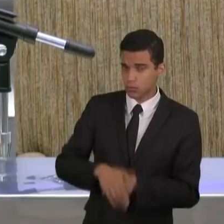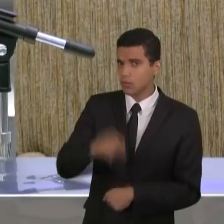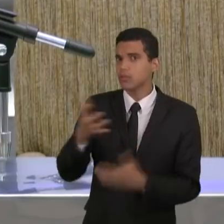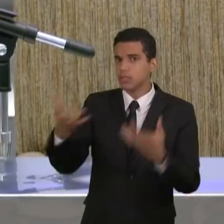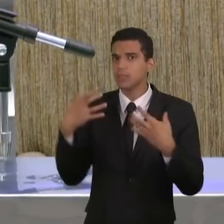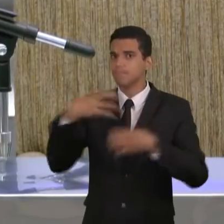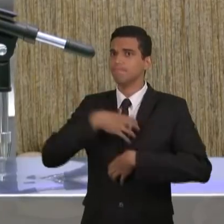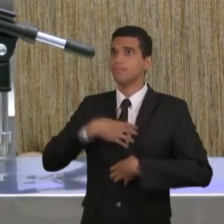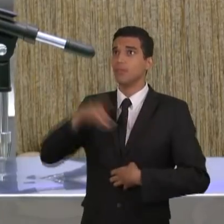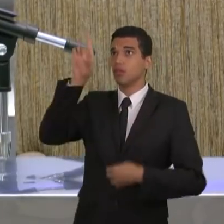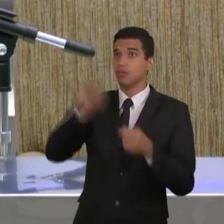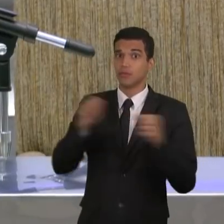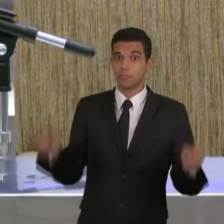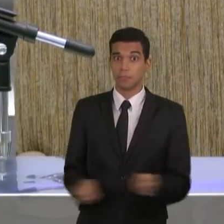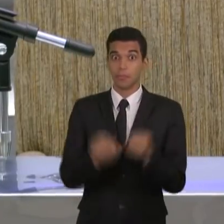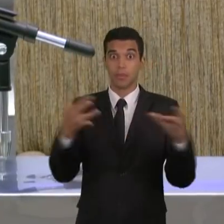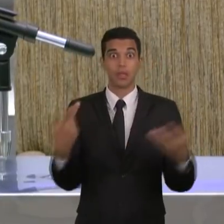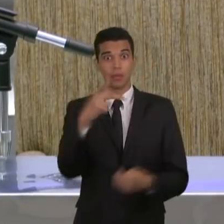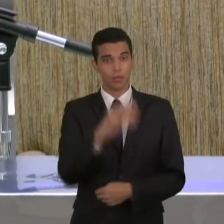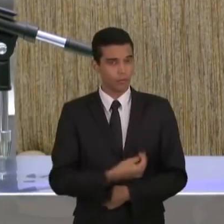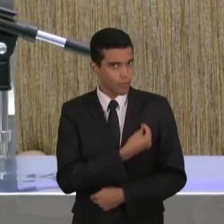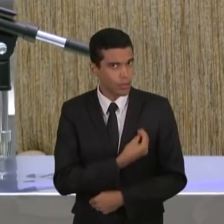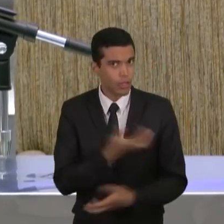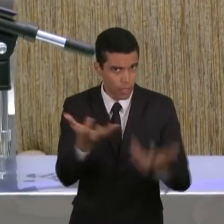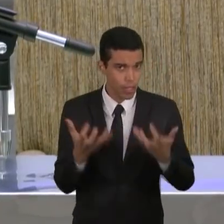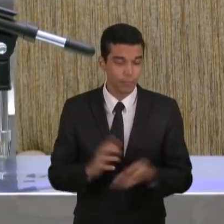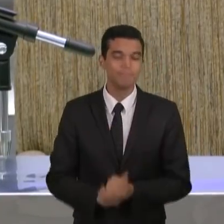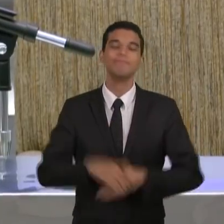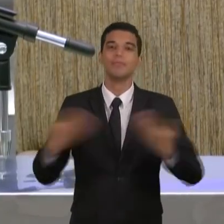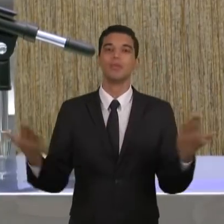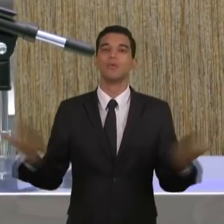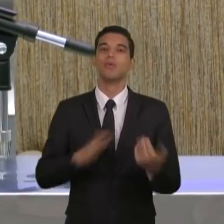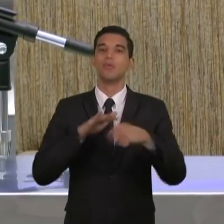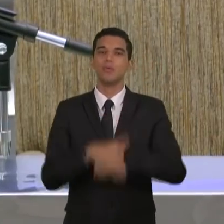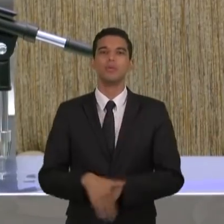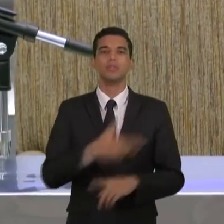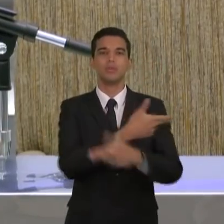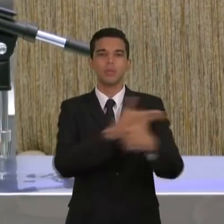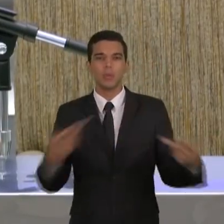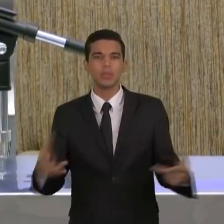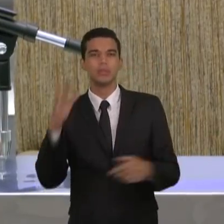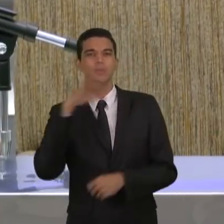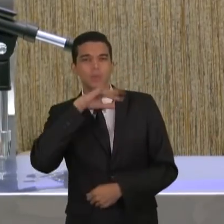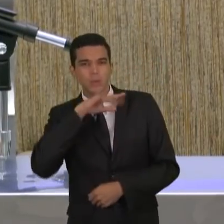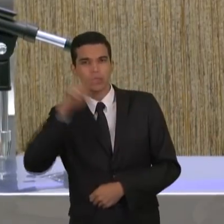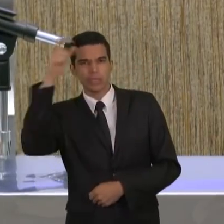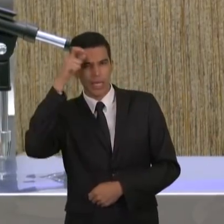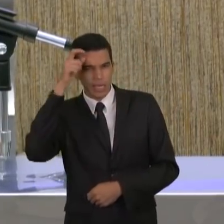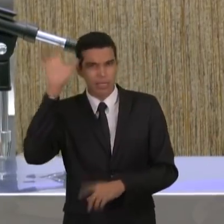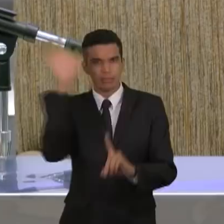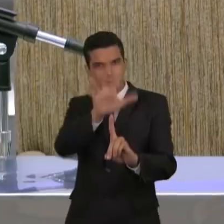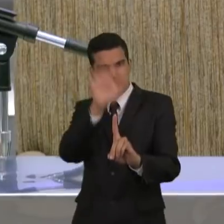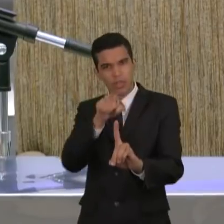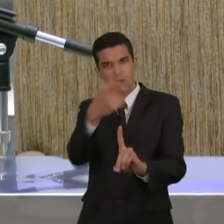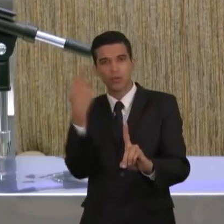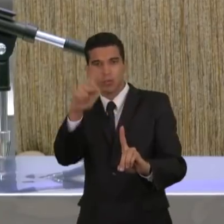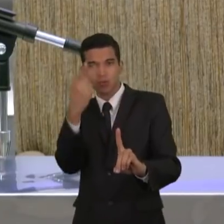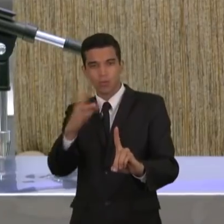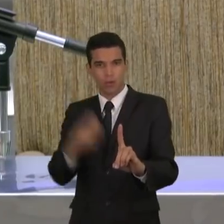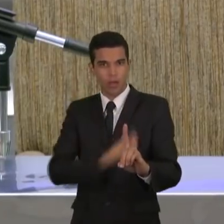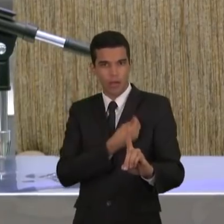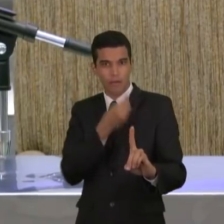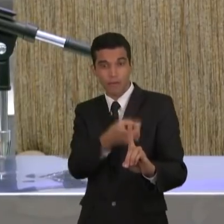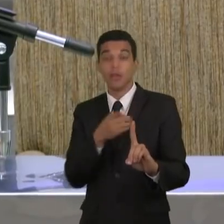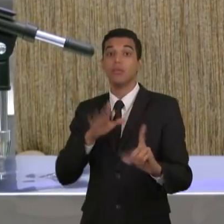Esta noite pois bem então que sejam quebrada Essas barreiras do inferno que se levantam contra você para você não